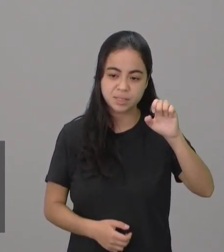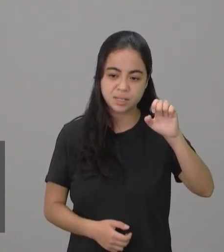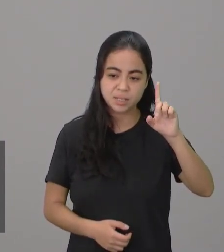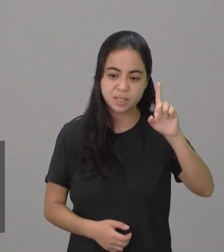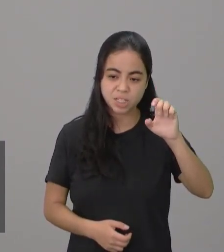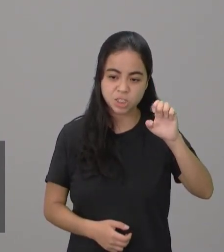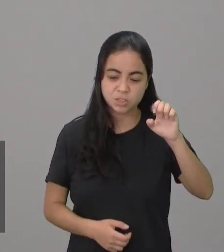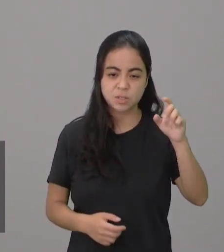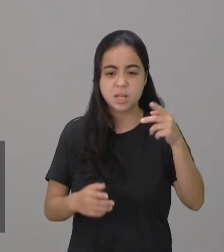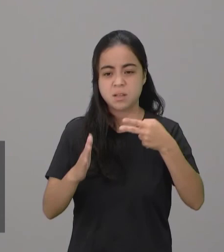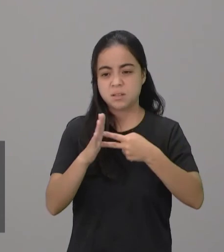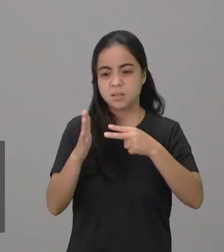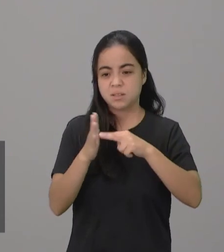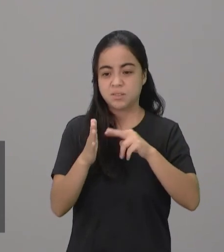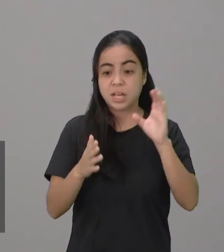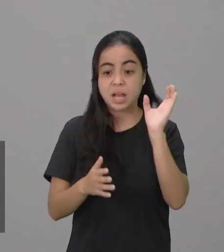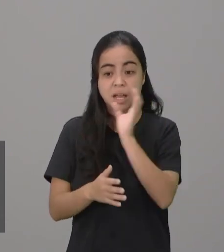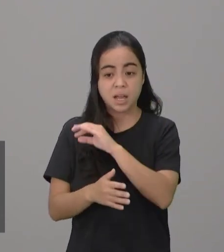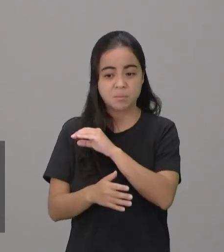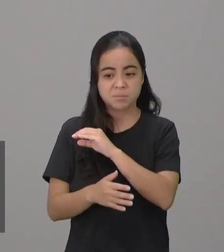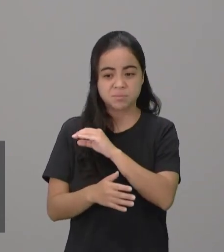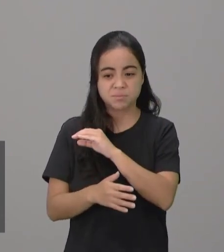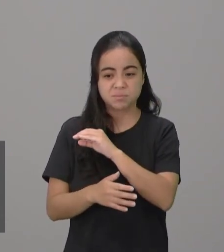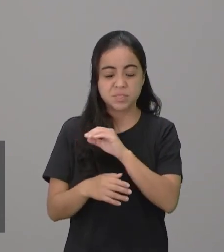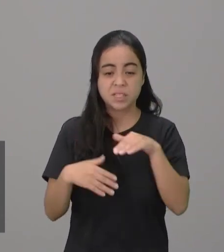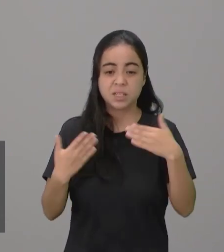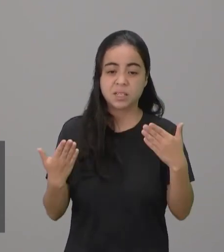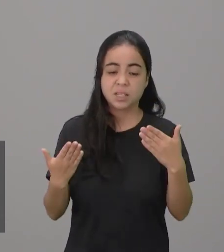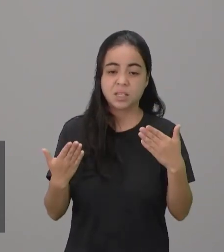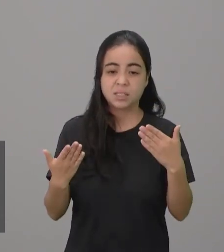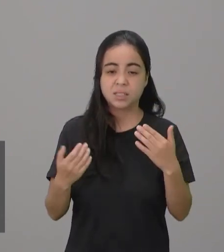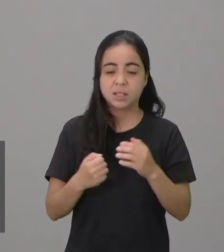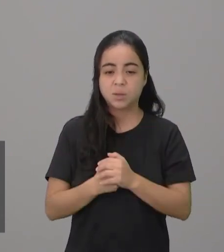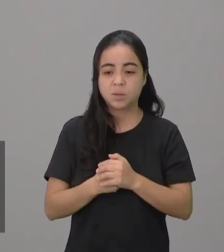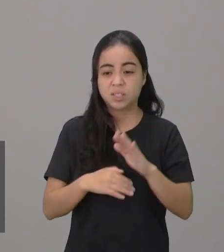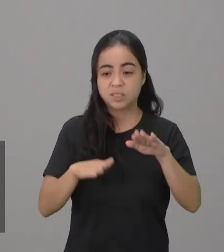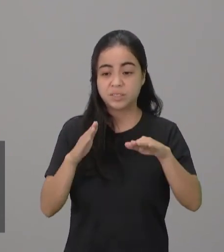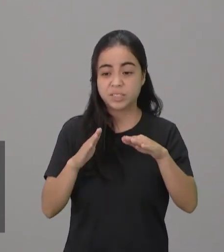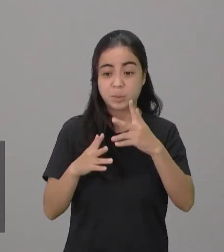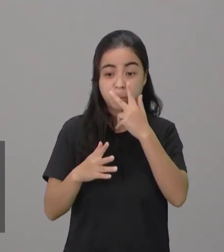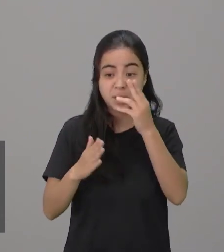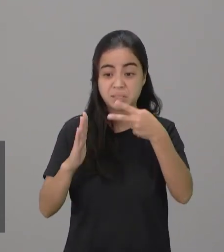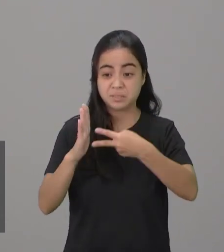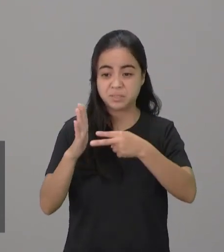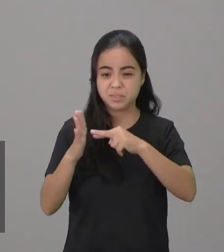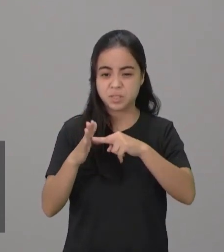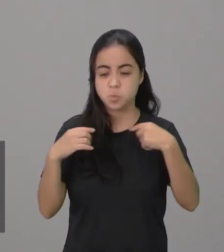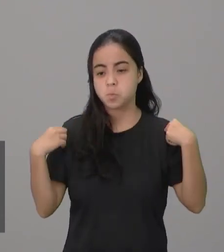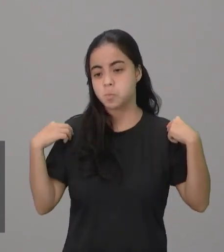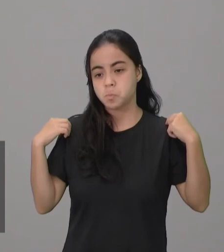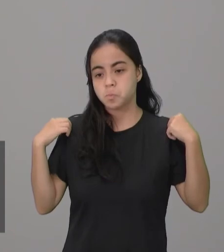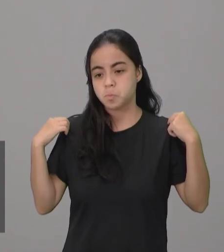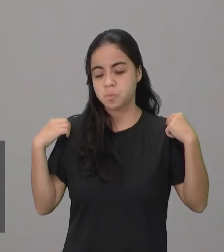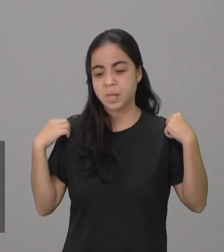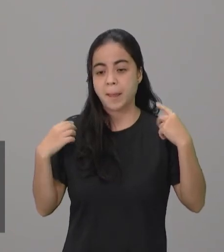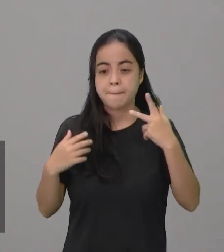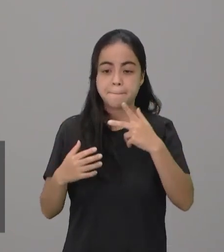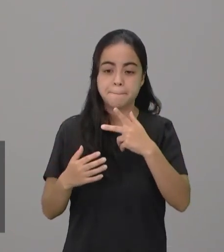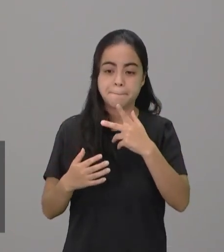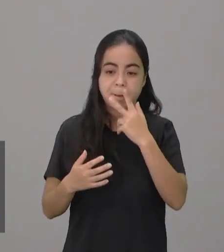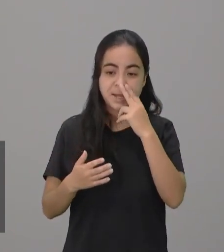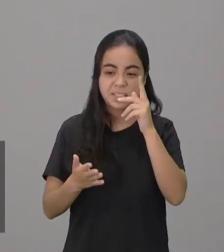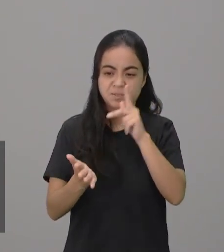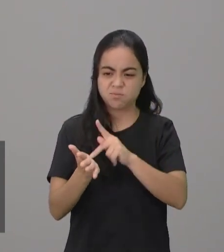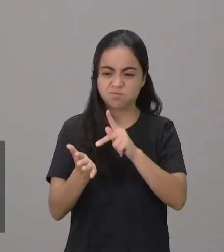num determinado momento, aquilo passa. Então, alguma coisa, uma verdade, né? De repente, um jeito de se vestir, de falar, em um